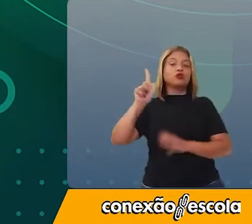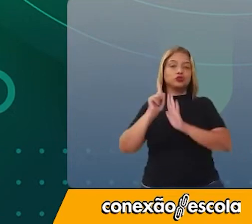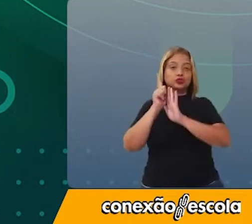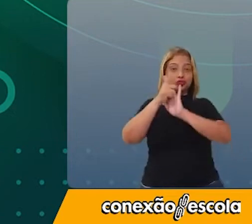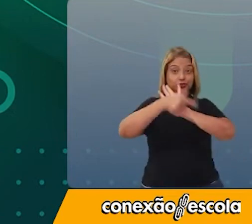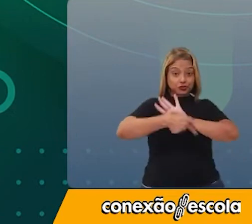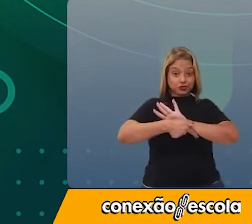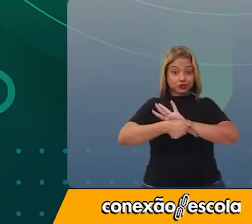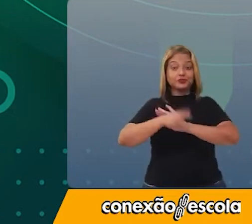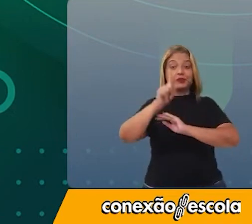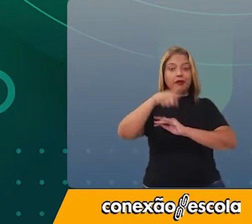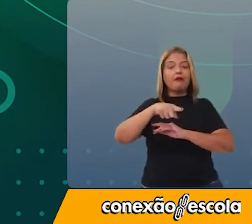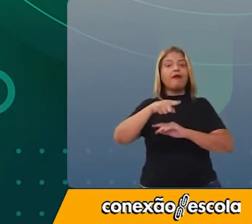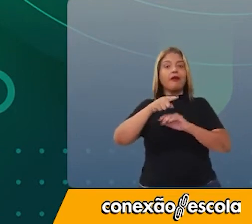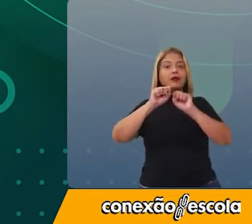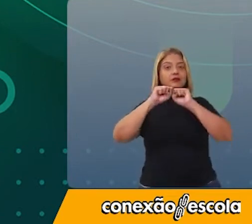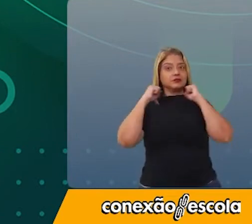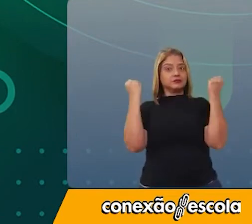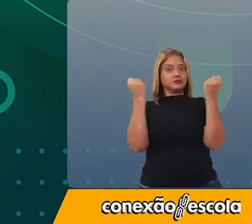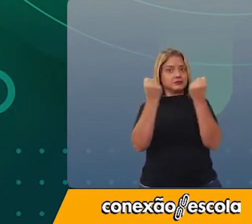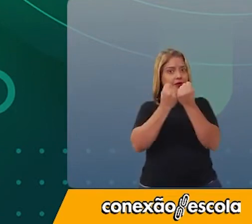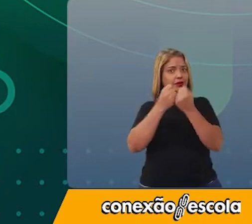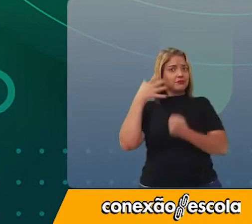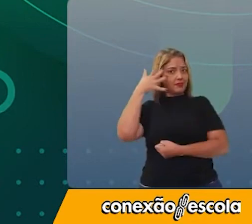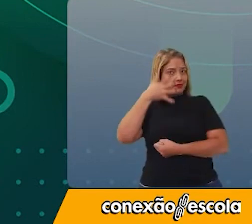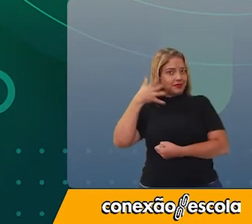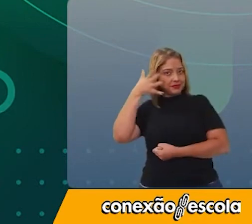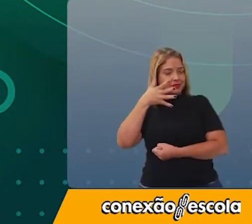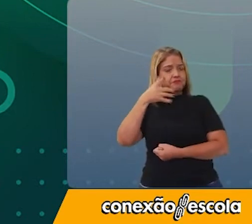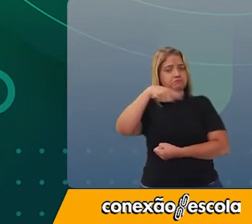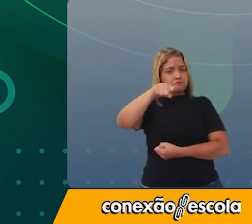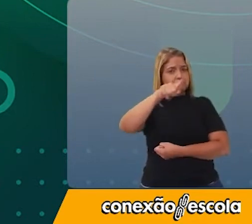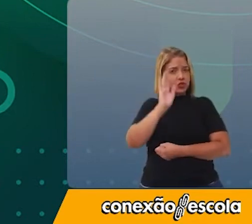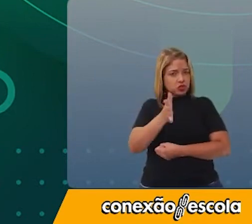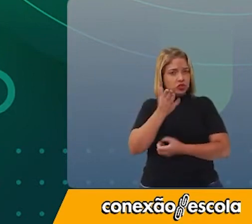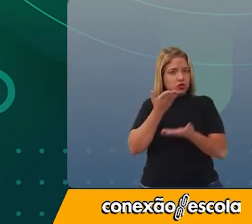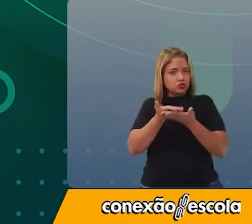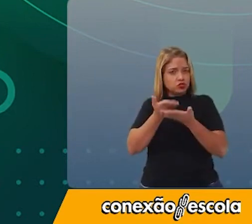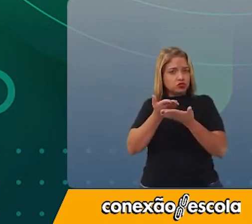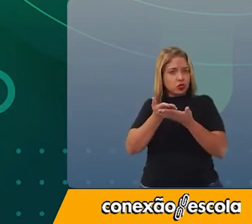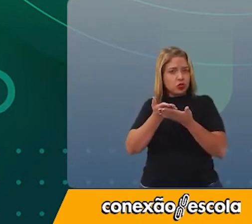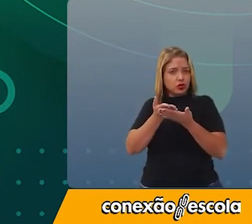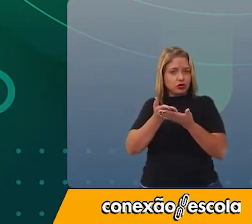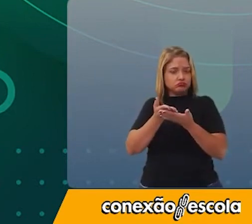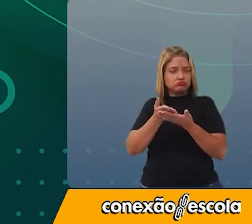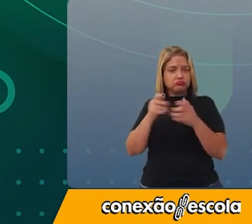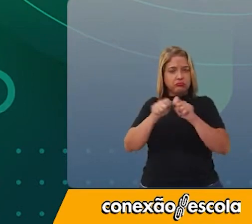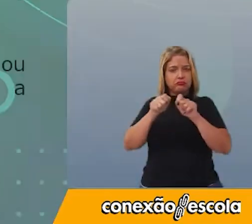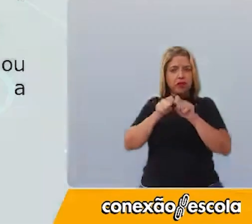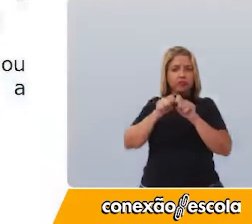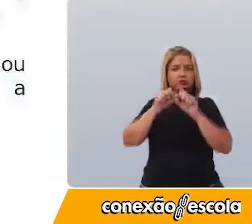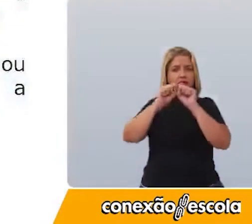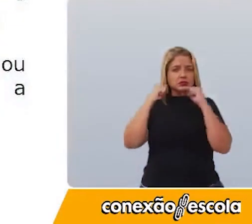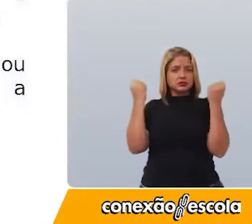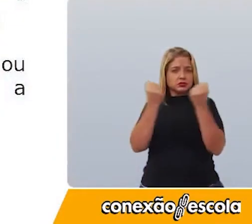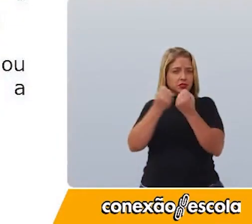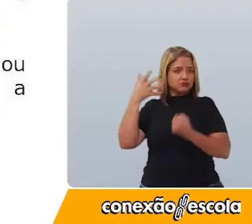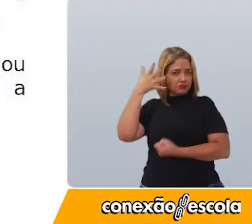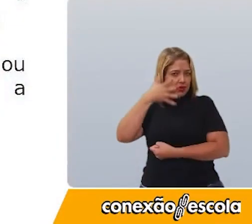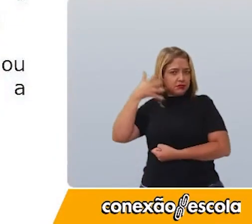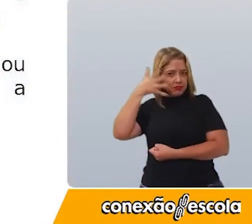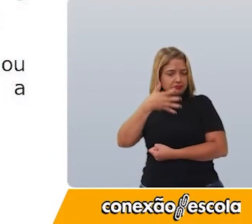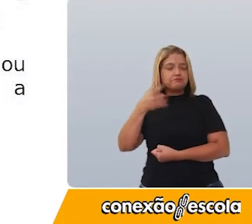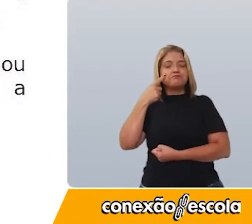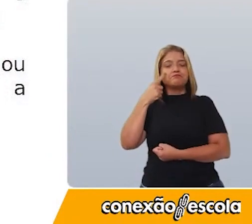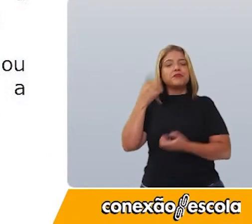que é o seminário. Será que você já fez algum seminário na escola? Vamos então observar